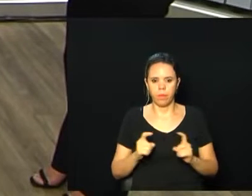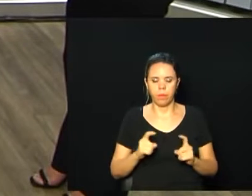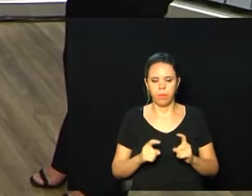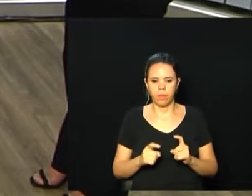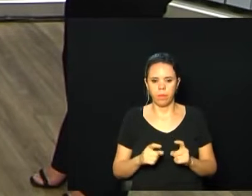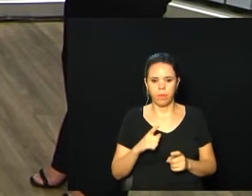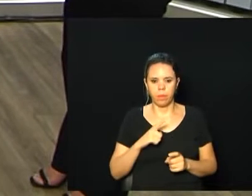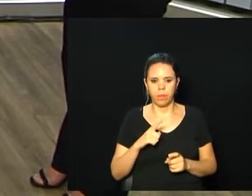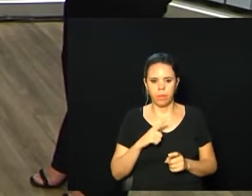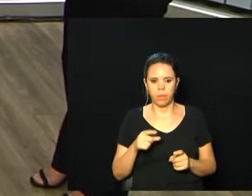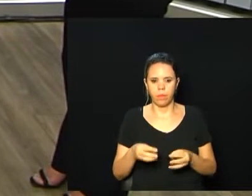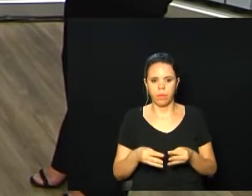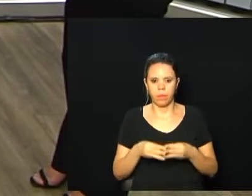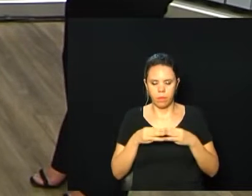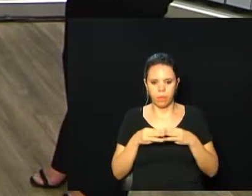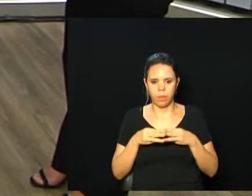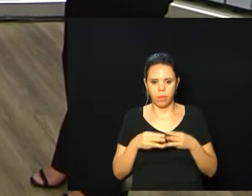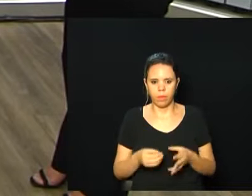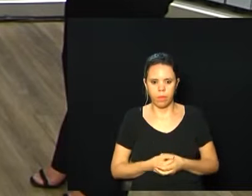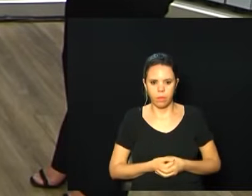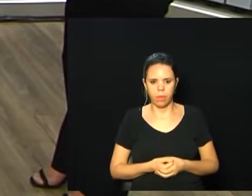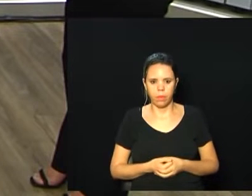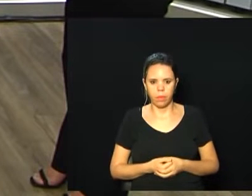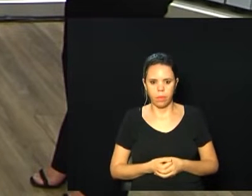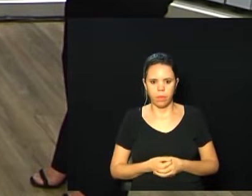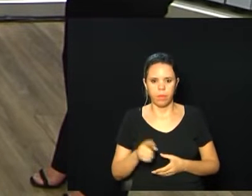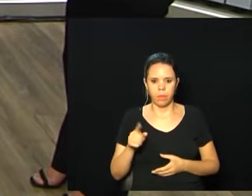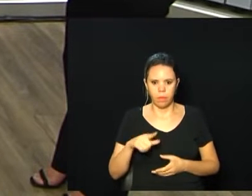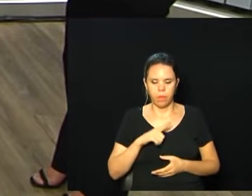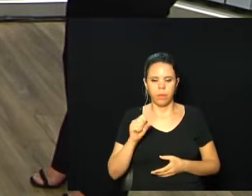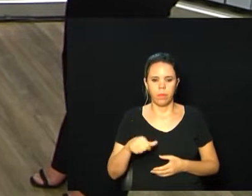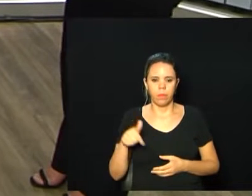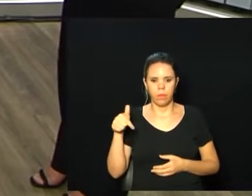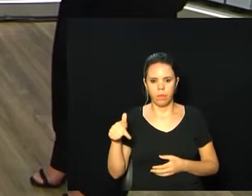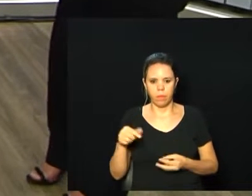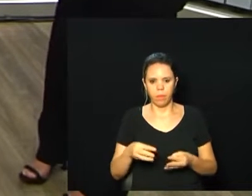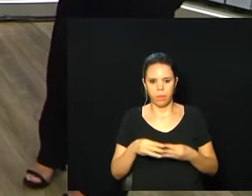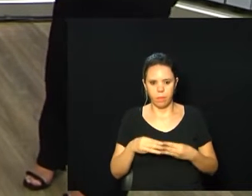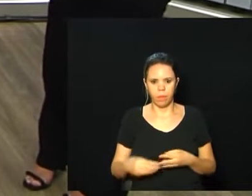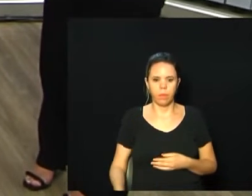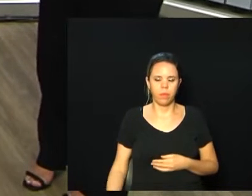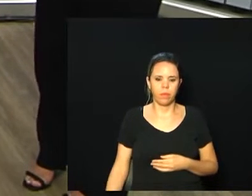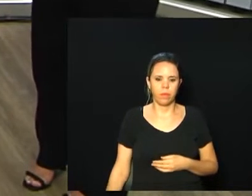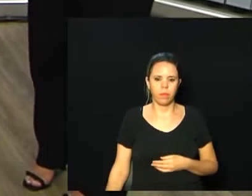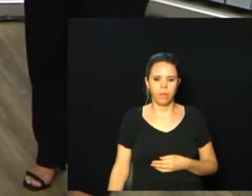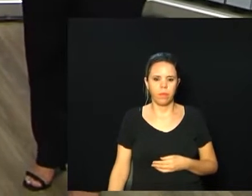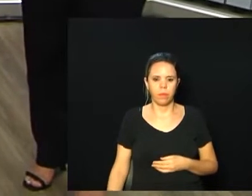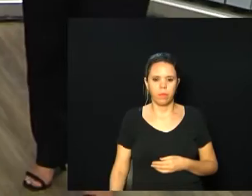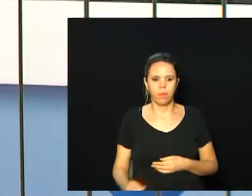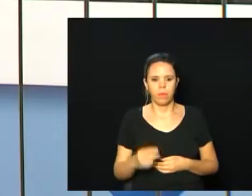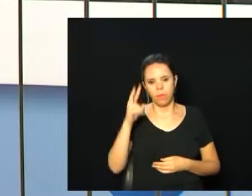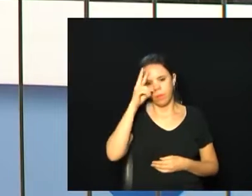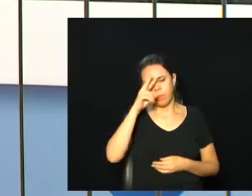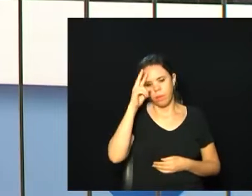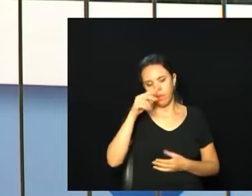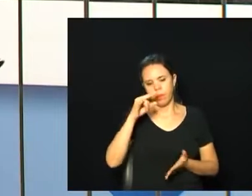ordinária, tinha também moção na pauta do dia? Nós tínhamos 7 moções na pauta. Moções, a gente lembra que